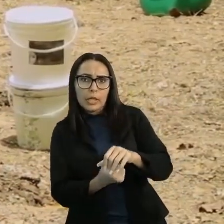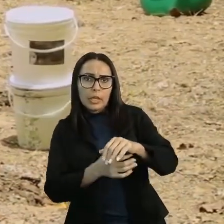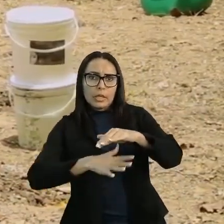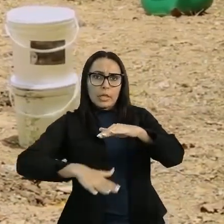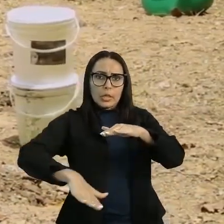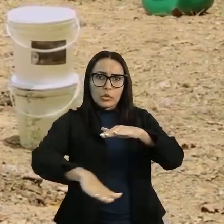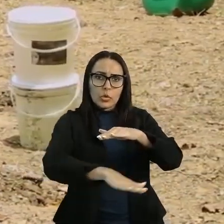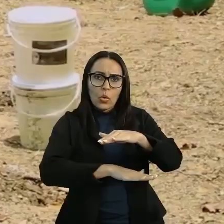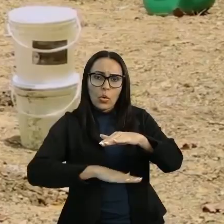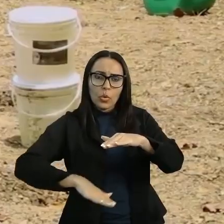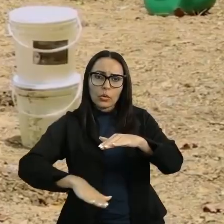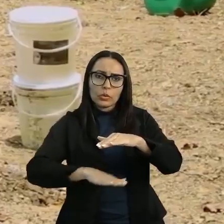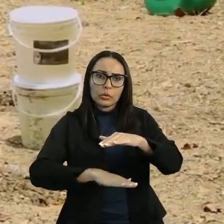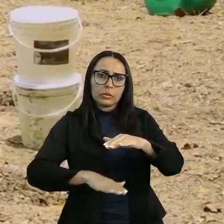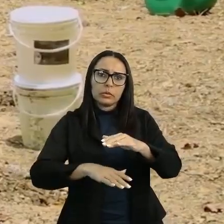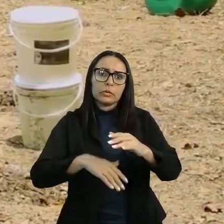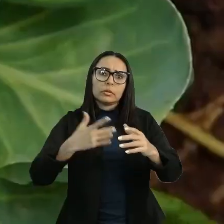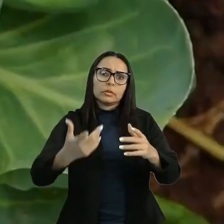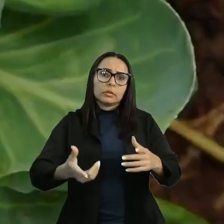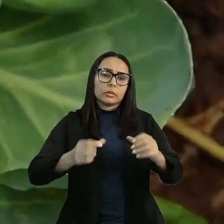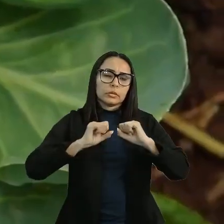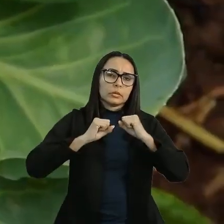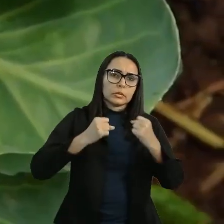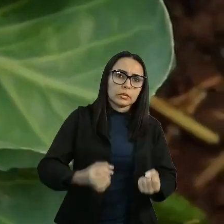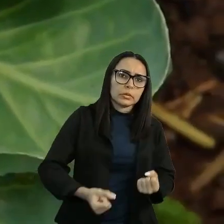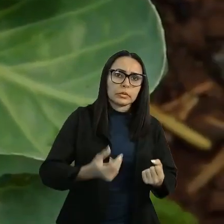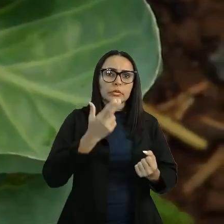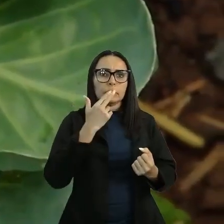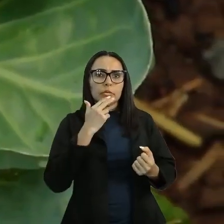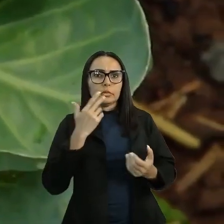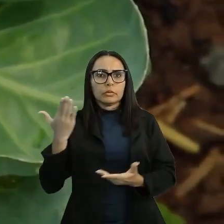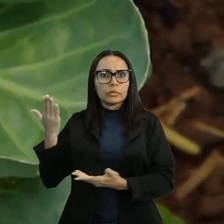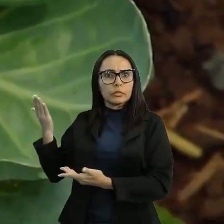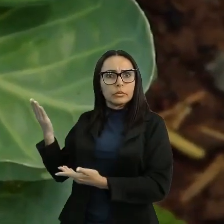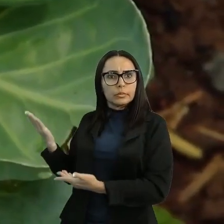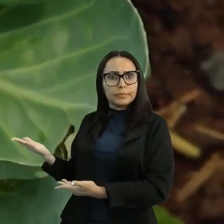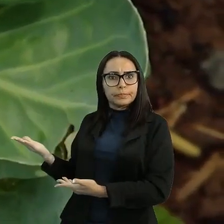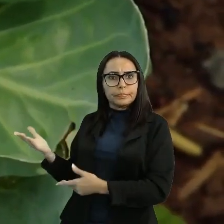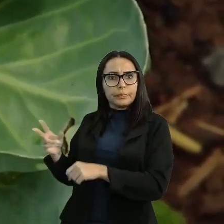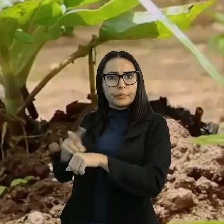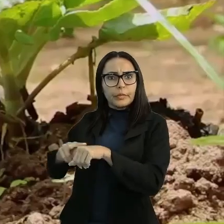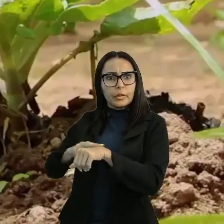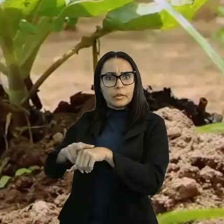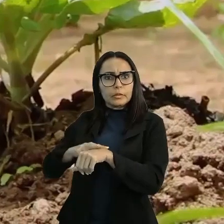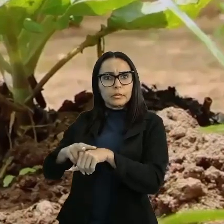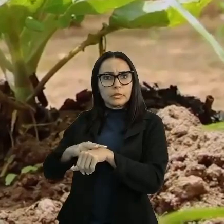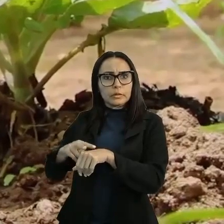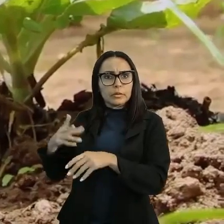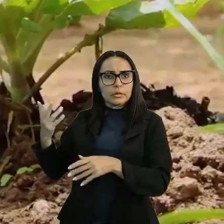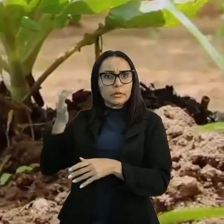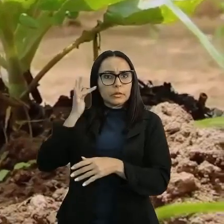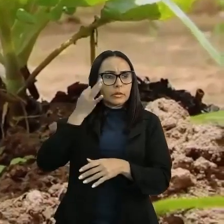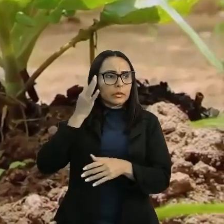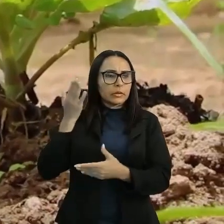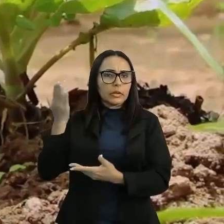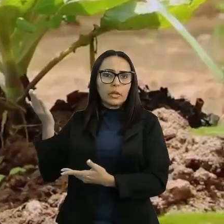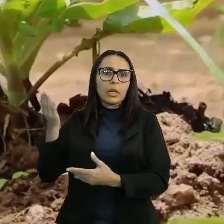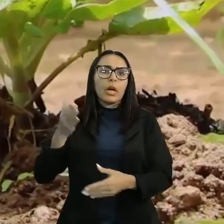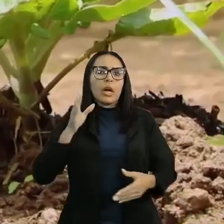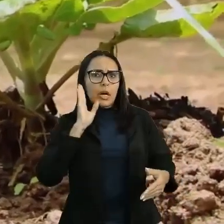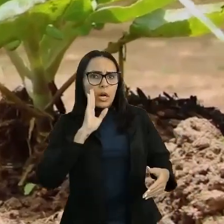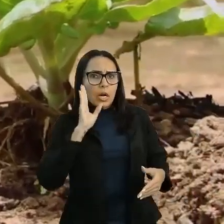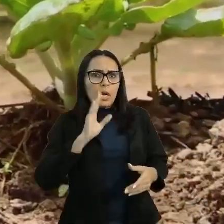conosco. Então limpamos toda a área, eles deram a ideia de pegar a própria matéria orgânica, a biomassa e colocar o entorno